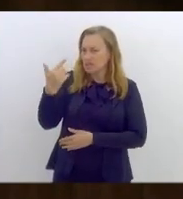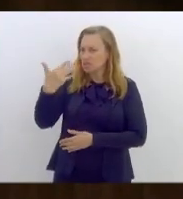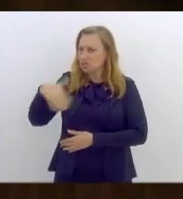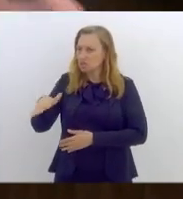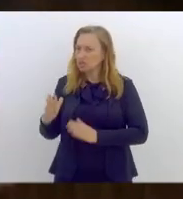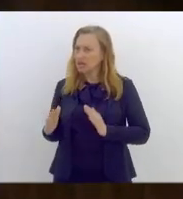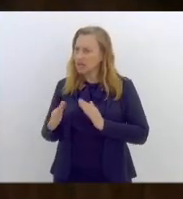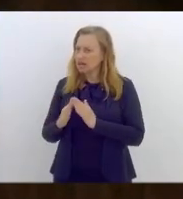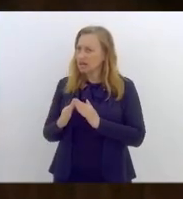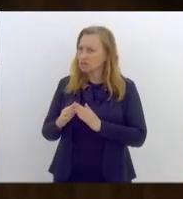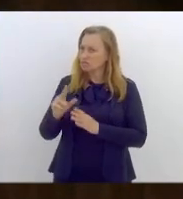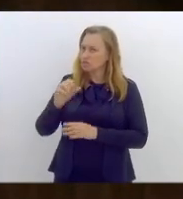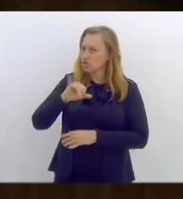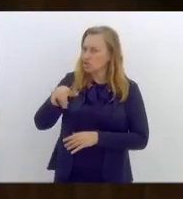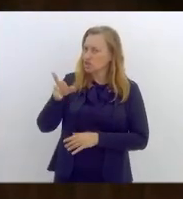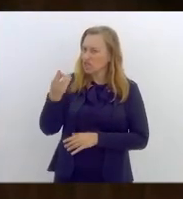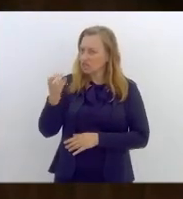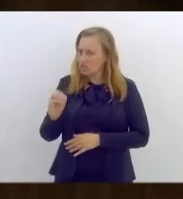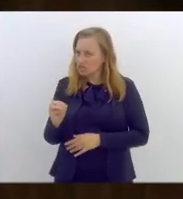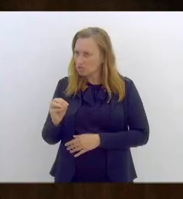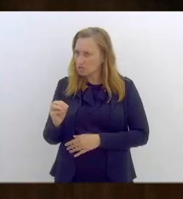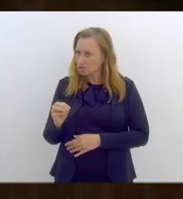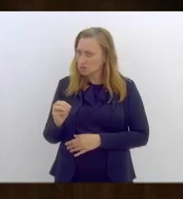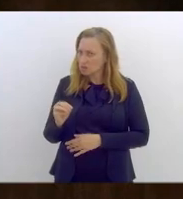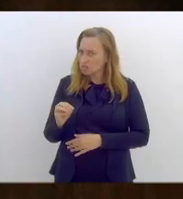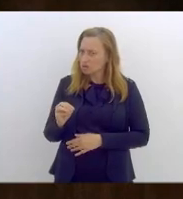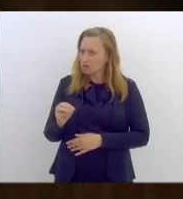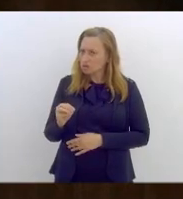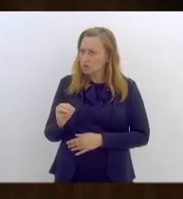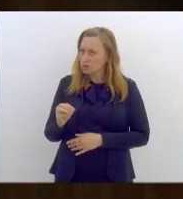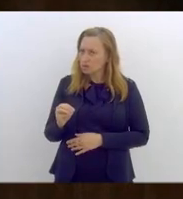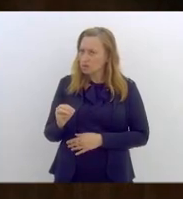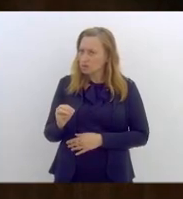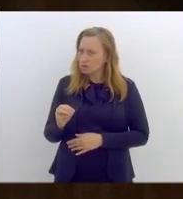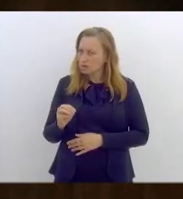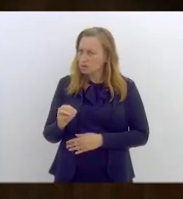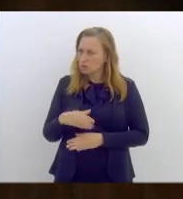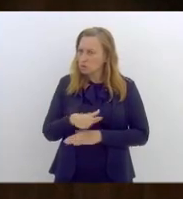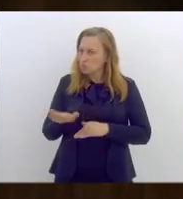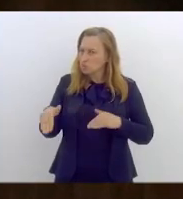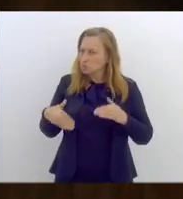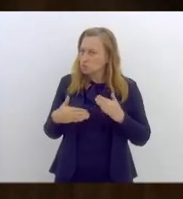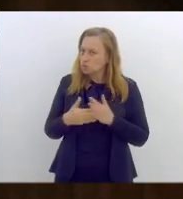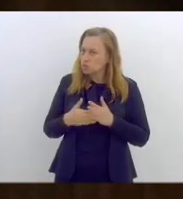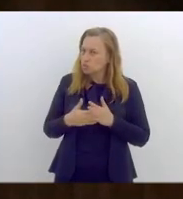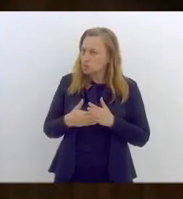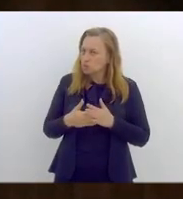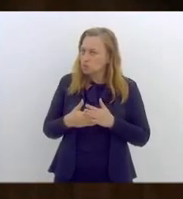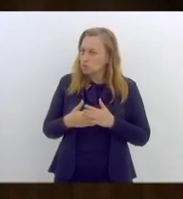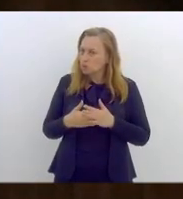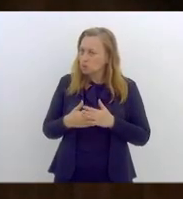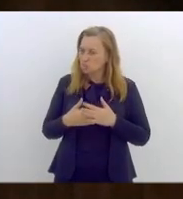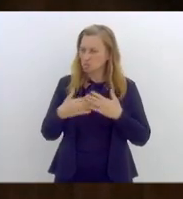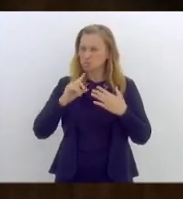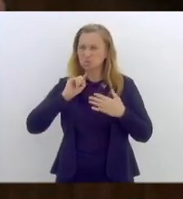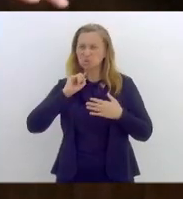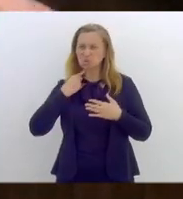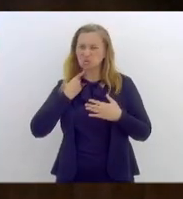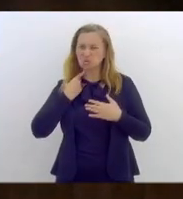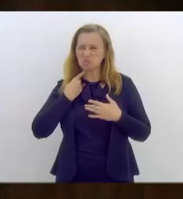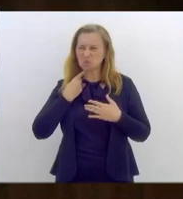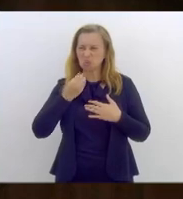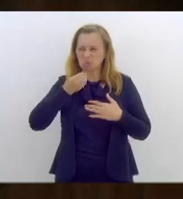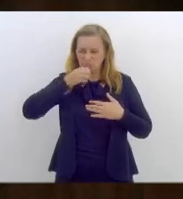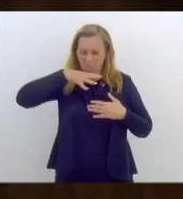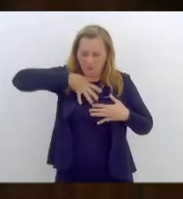casa do Jairinho da menina às 7:30 da noite todo vomitado o carro